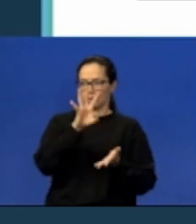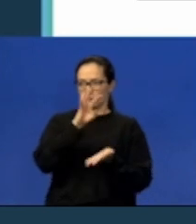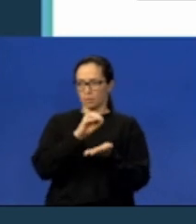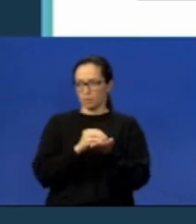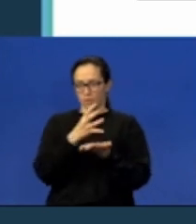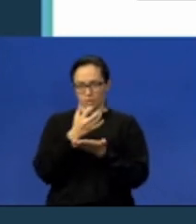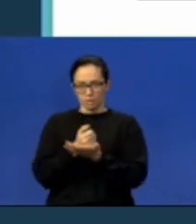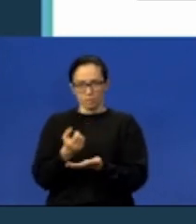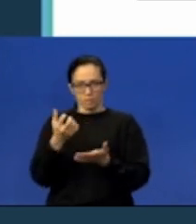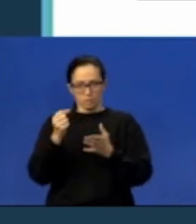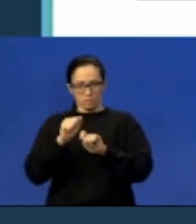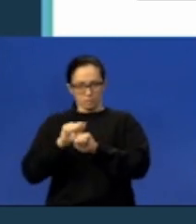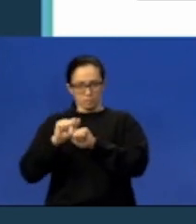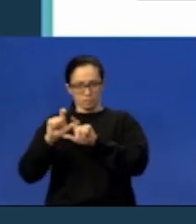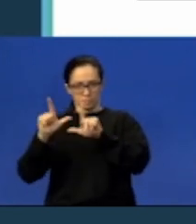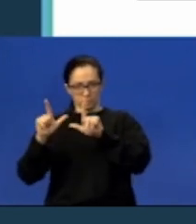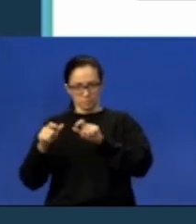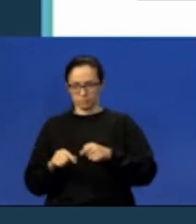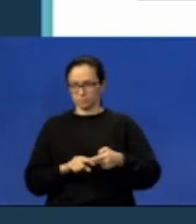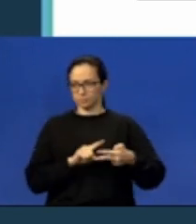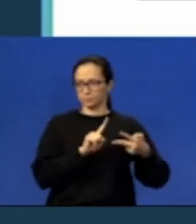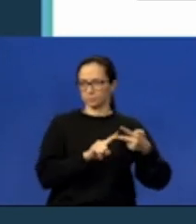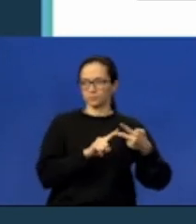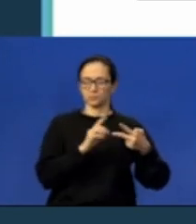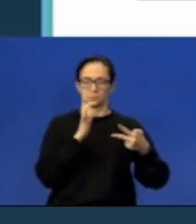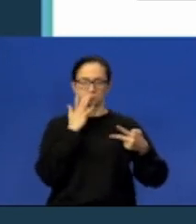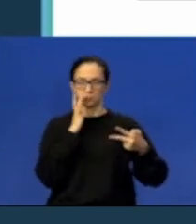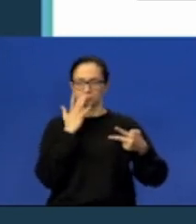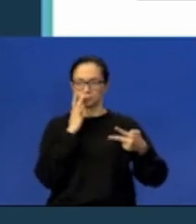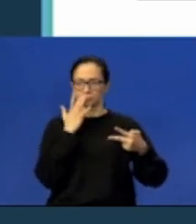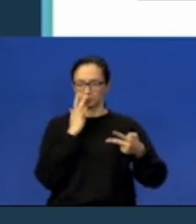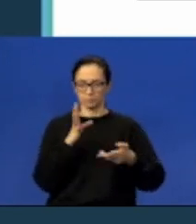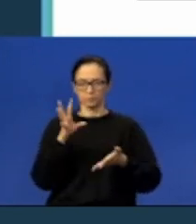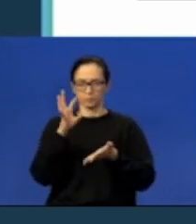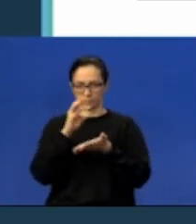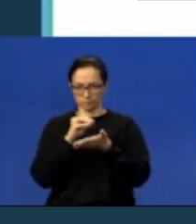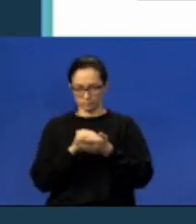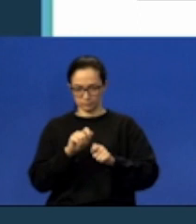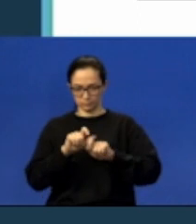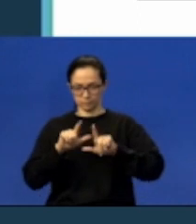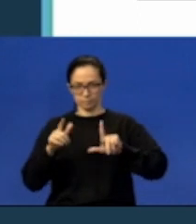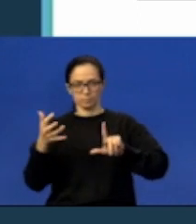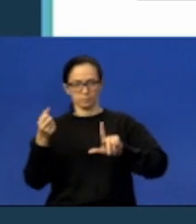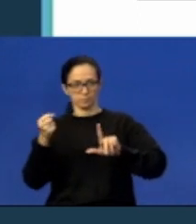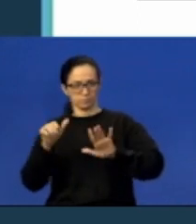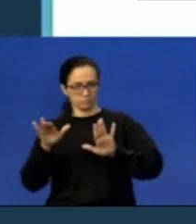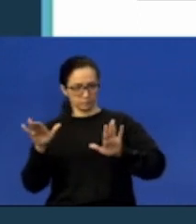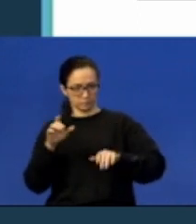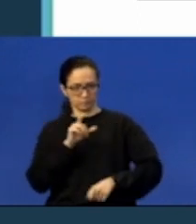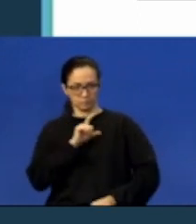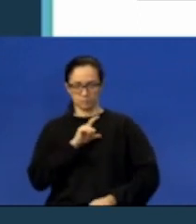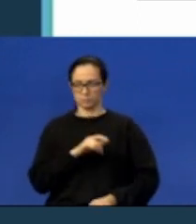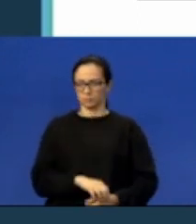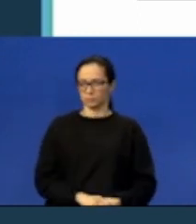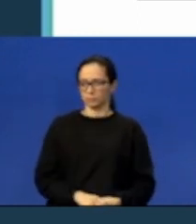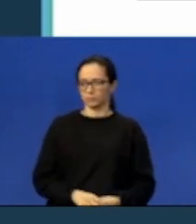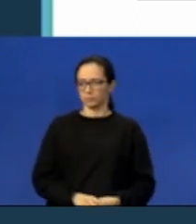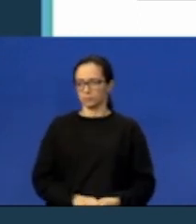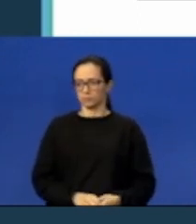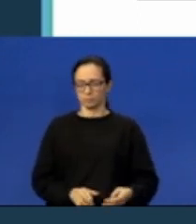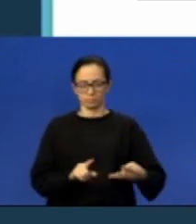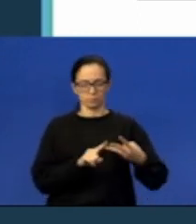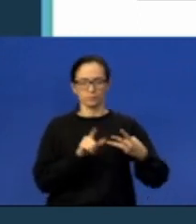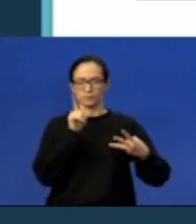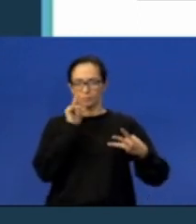ela é branco brilhante. O tecido ósseo, ele tem uma grande absorção e a imagem formada, ela terá uma coloração branca. Já a